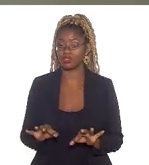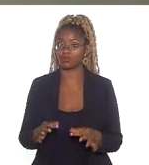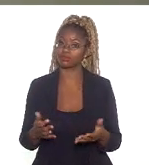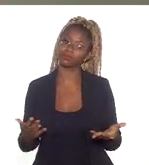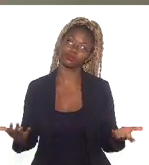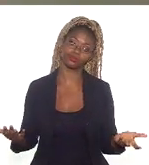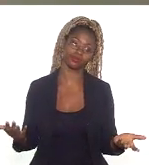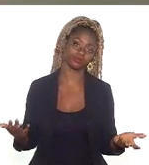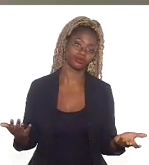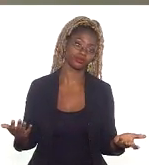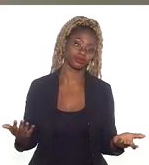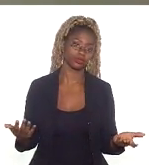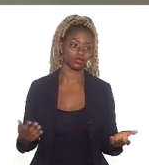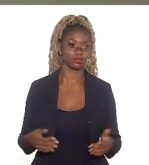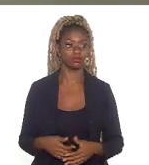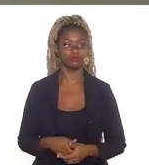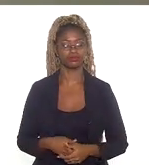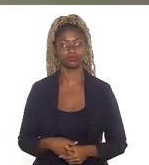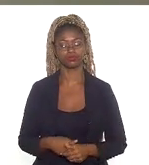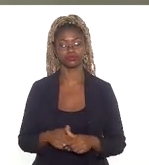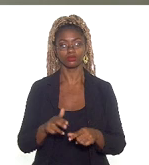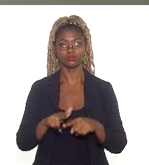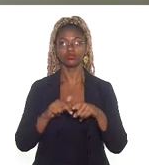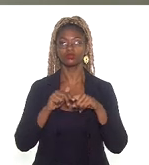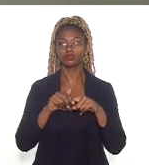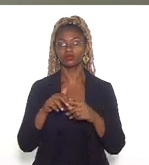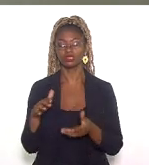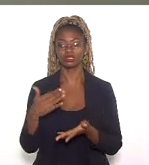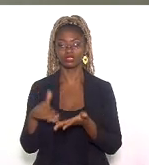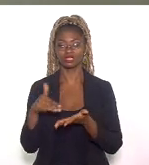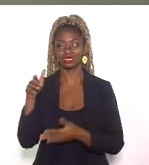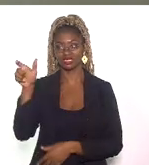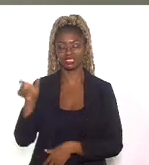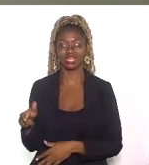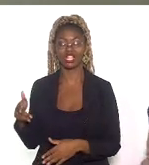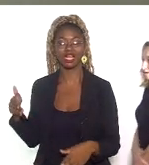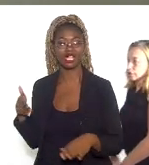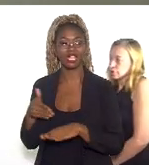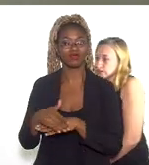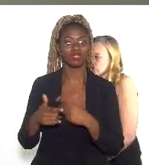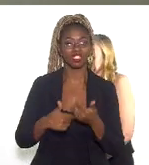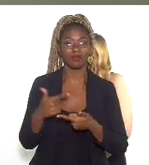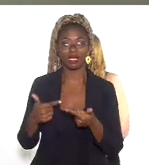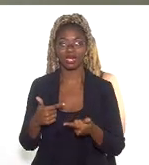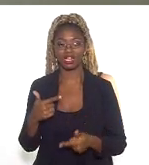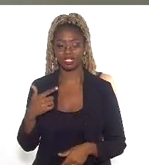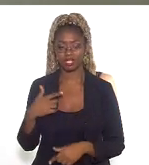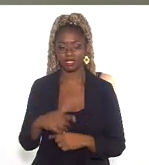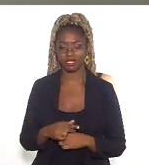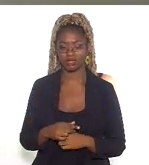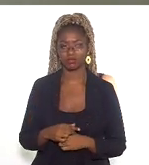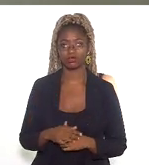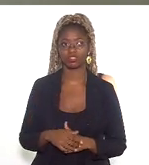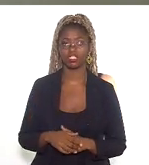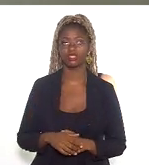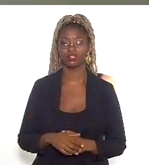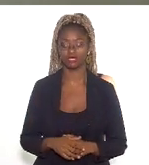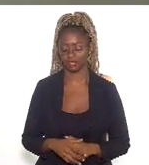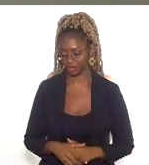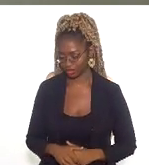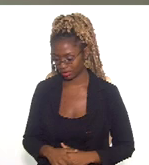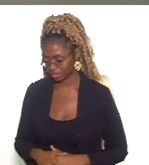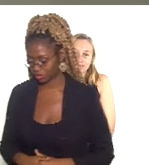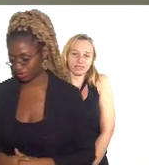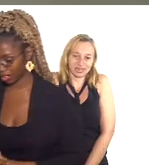Porque quando o secretário entra em campo e começa a aquecer, como diz um jogador de futebol,